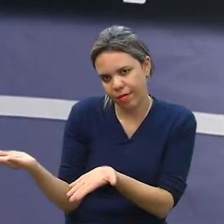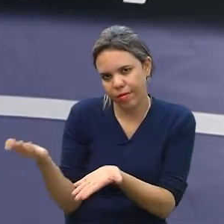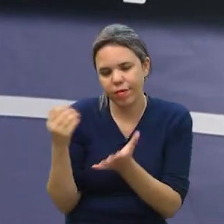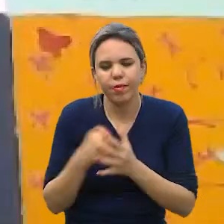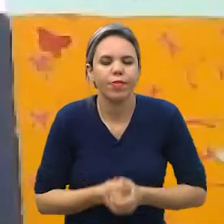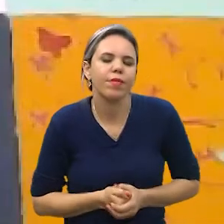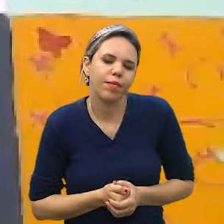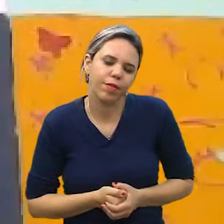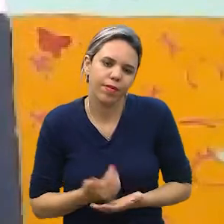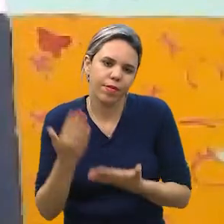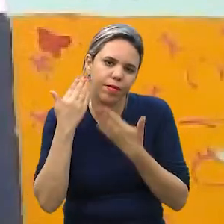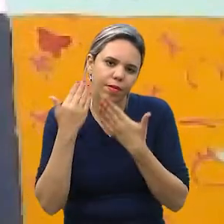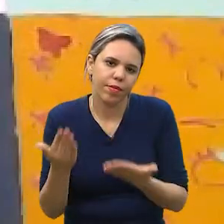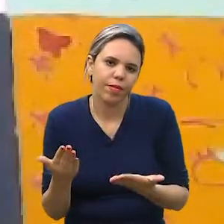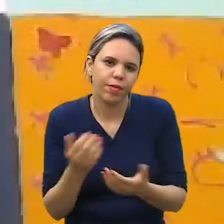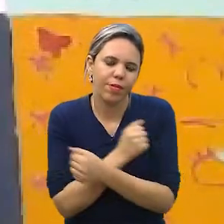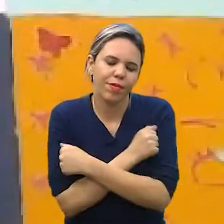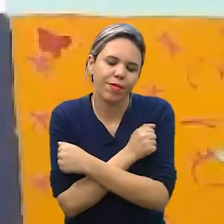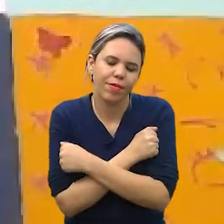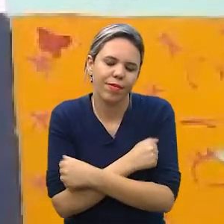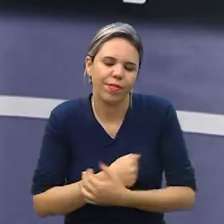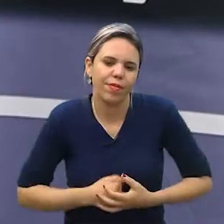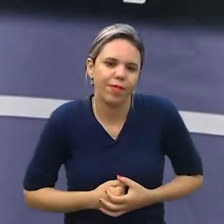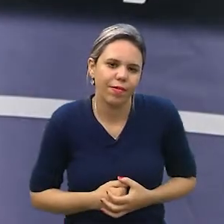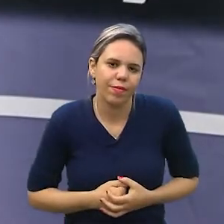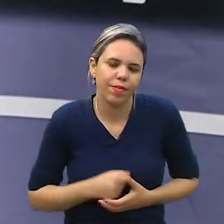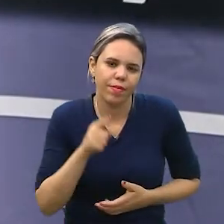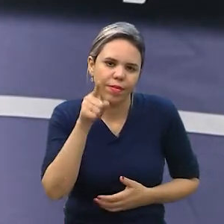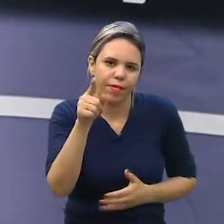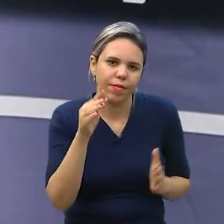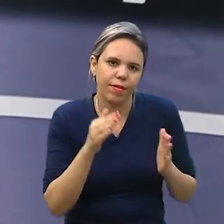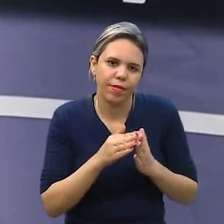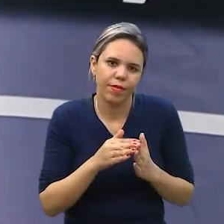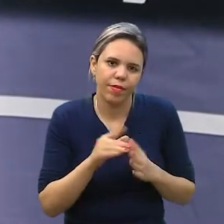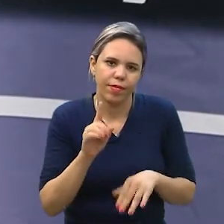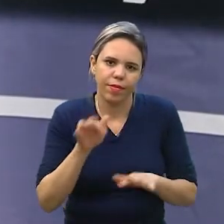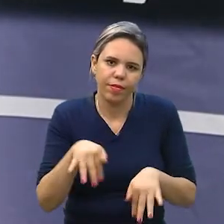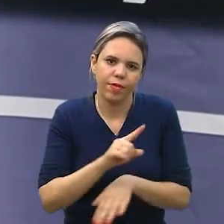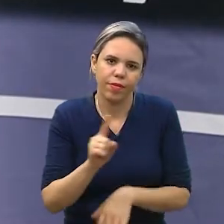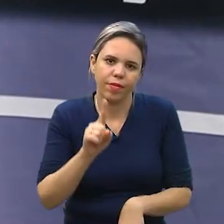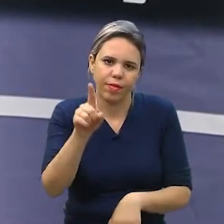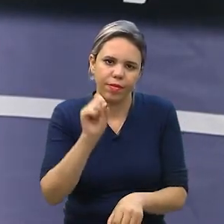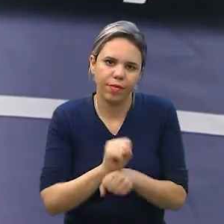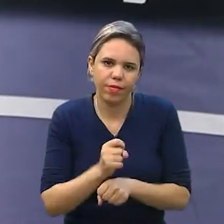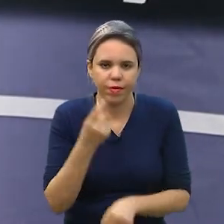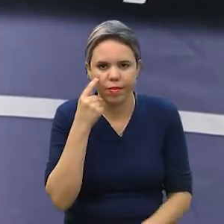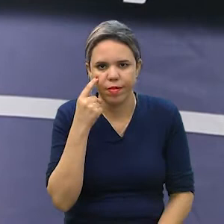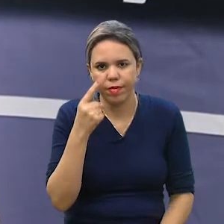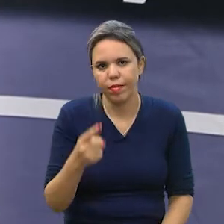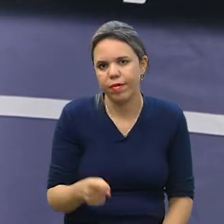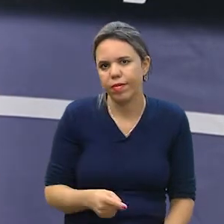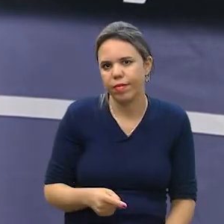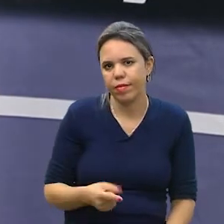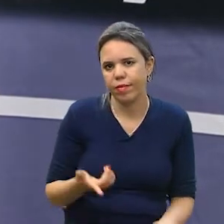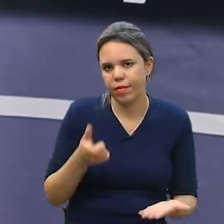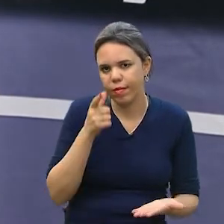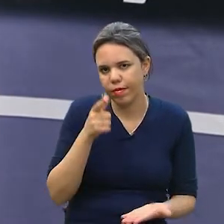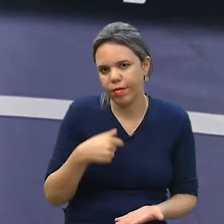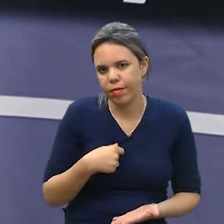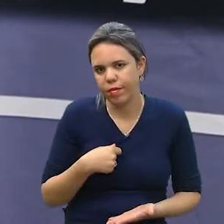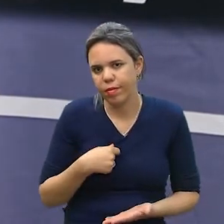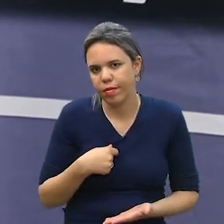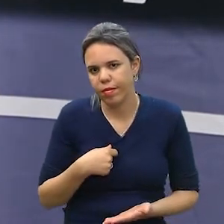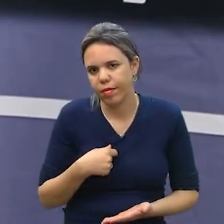viu? Obrigada, Mariana. Um abraço. E para você aí de casa, ainda não acabou não, viu? Ó, fica de olho que agora tem o